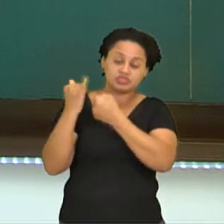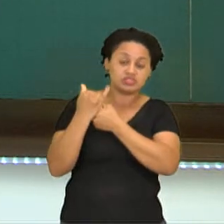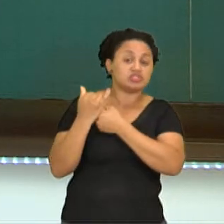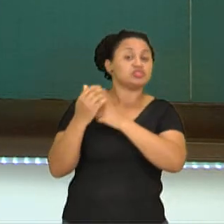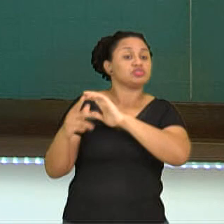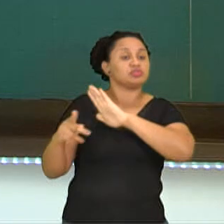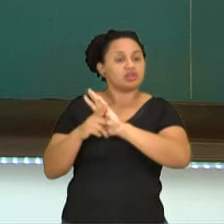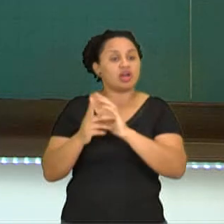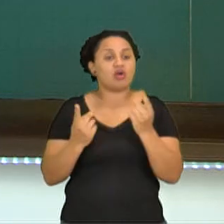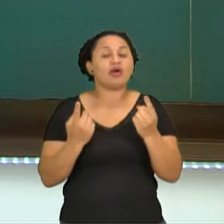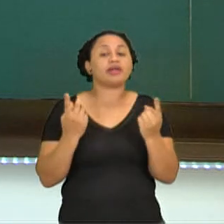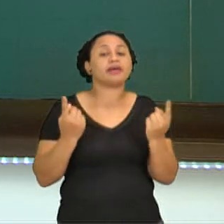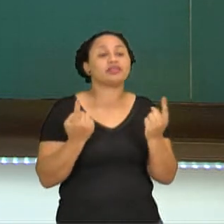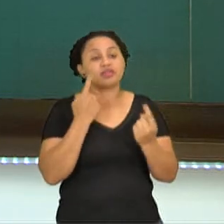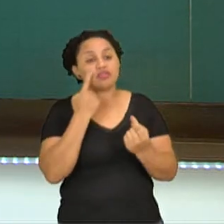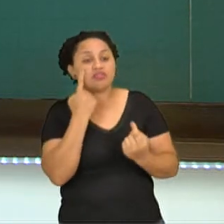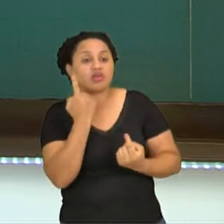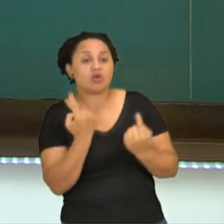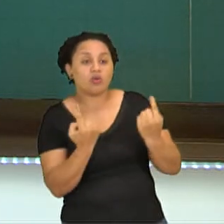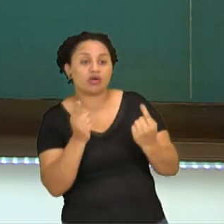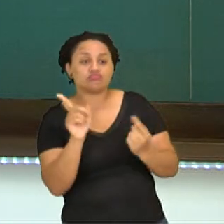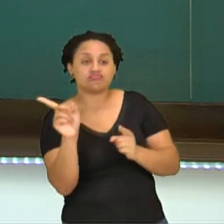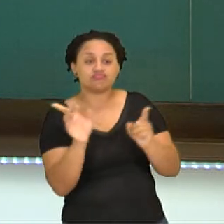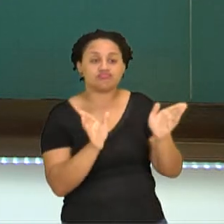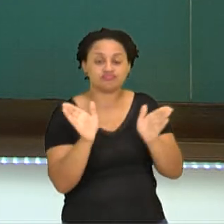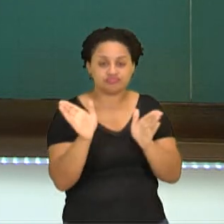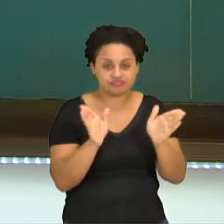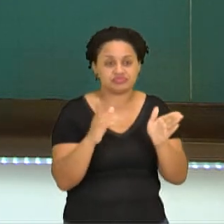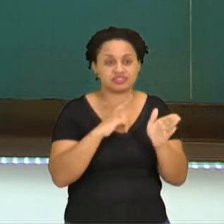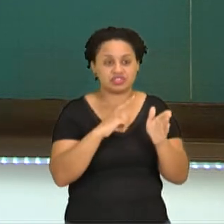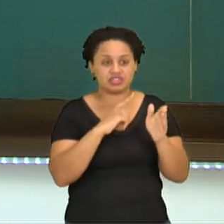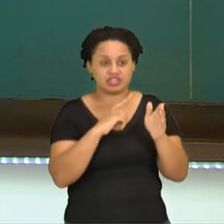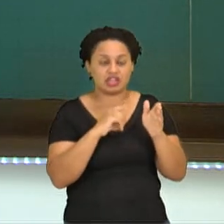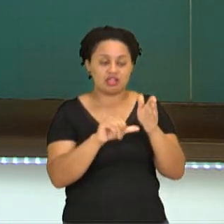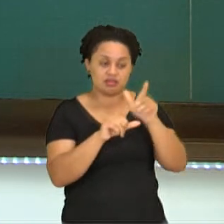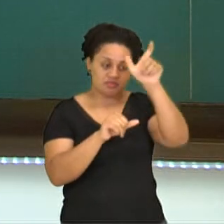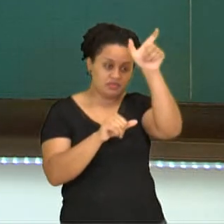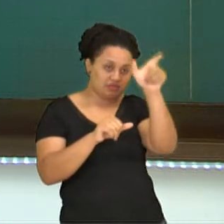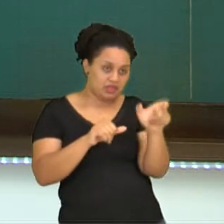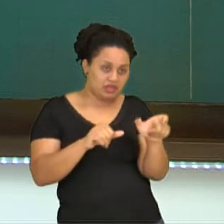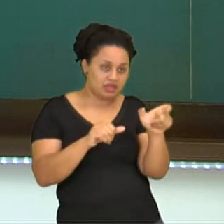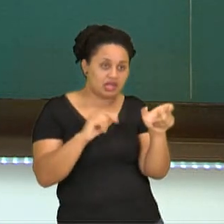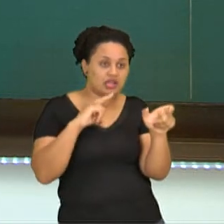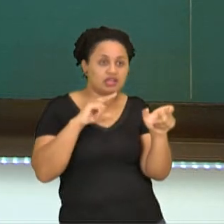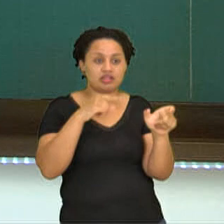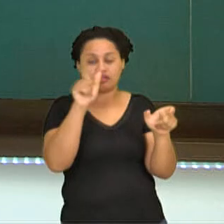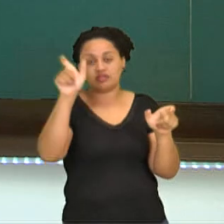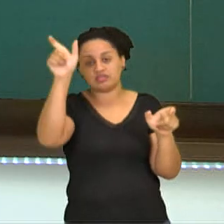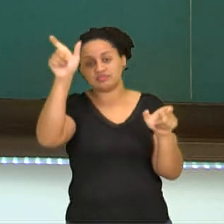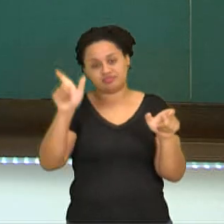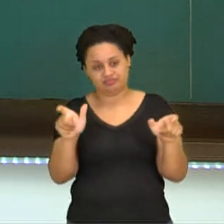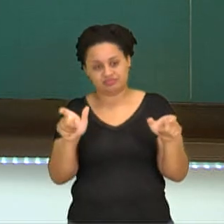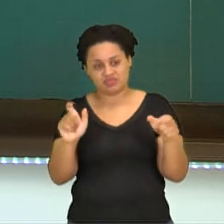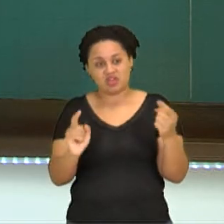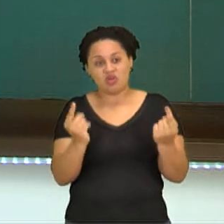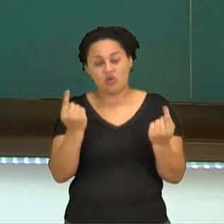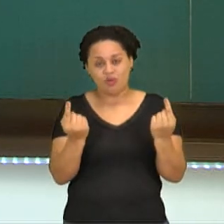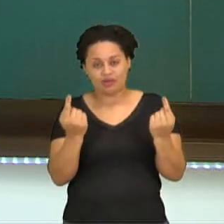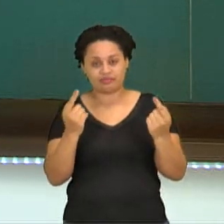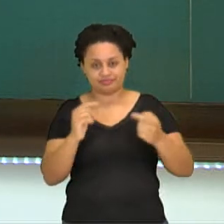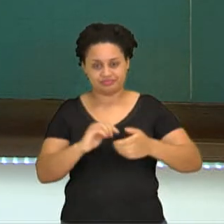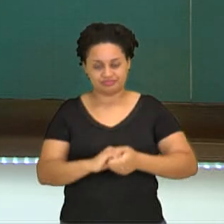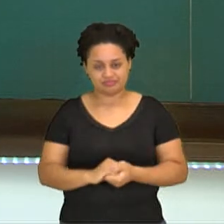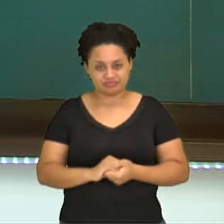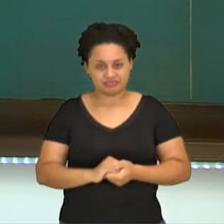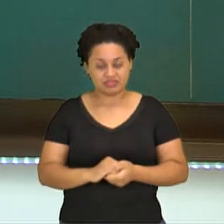vamos procurar o pronome pessoal, aquele que está na primeira tabelinha, e o pronome possessivo adjetivo, que é o que está